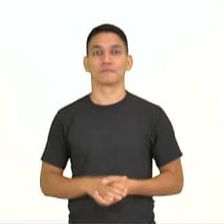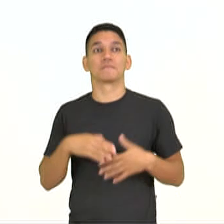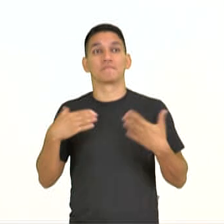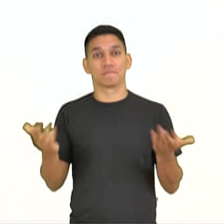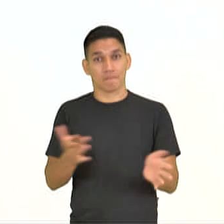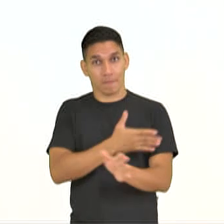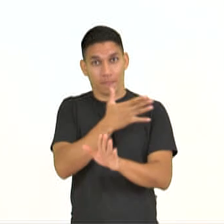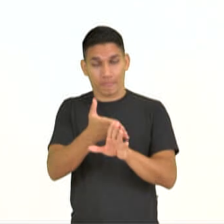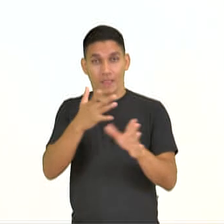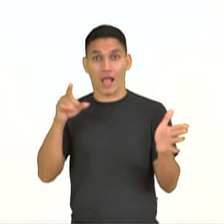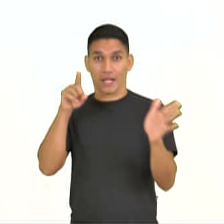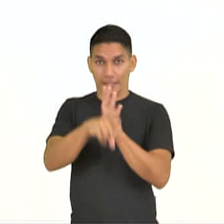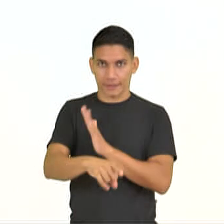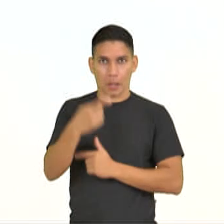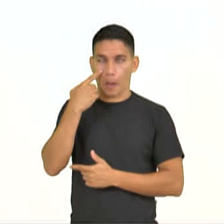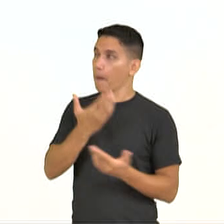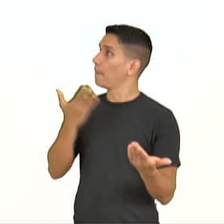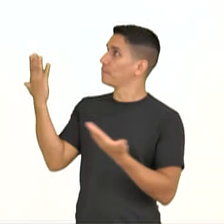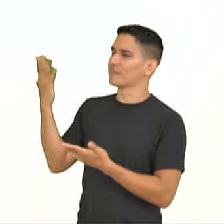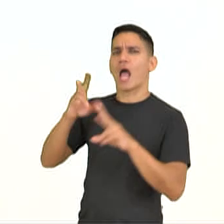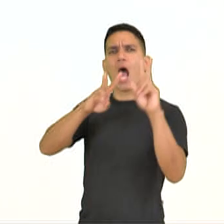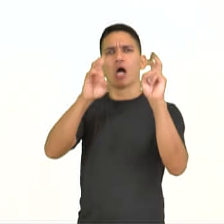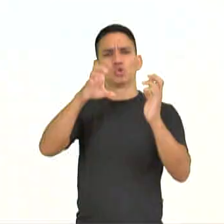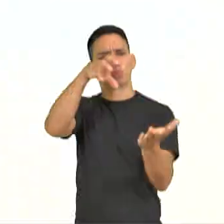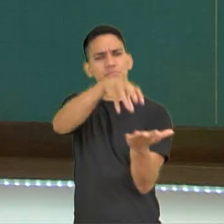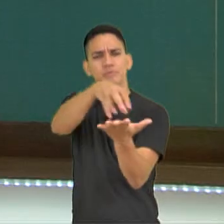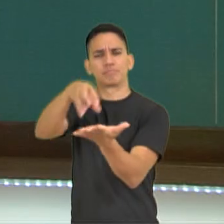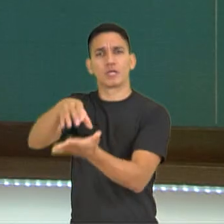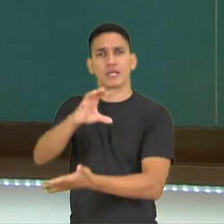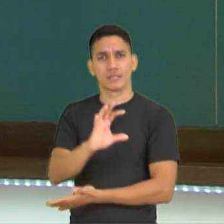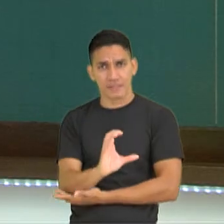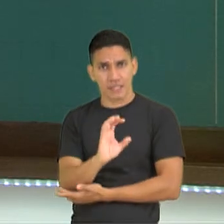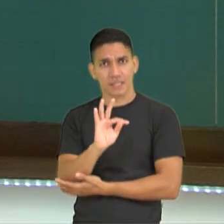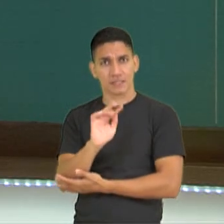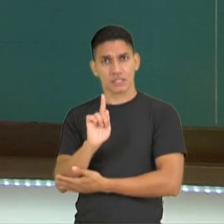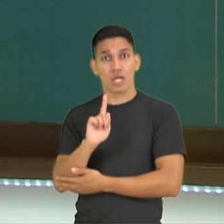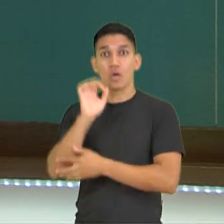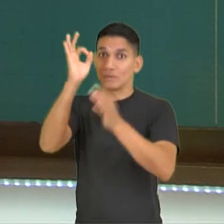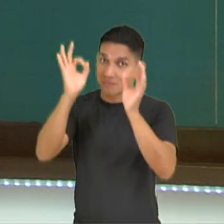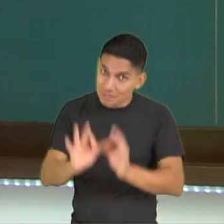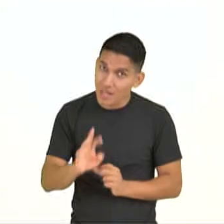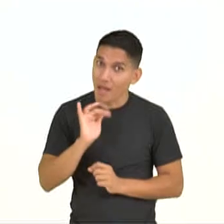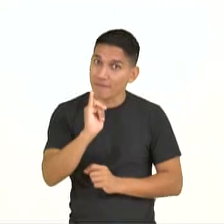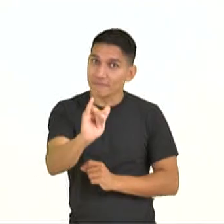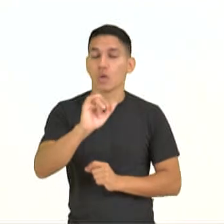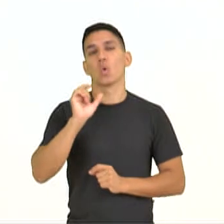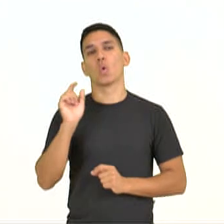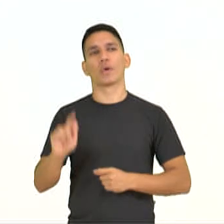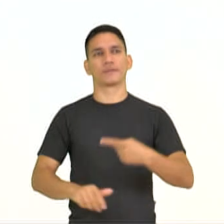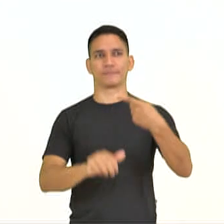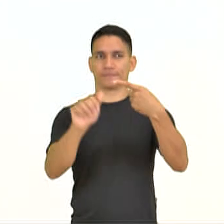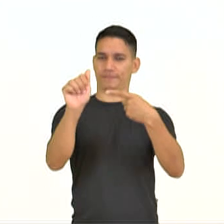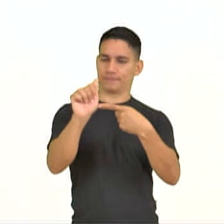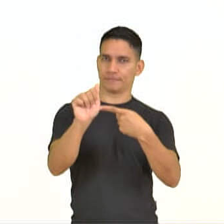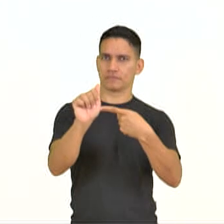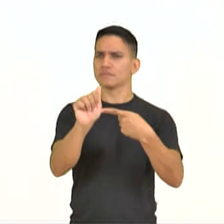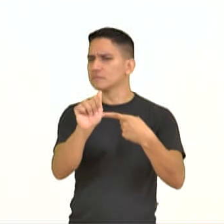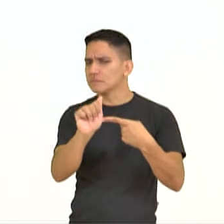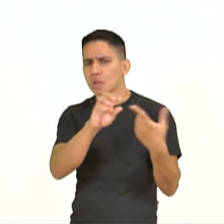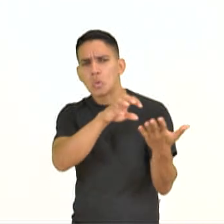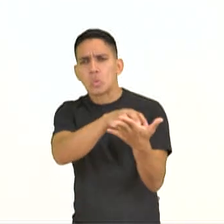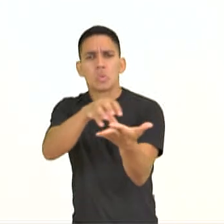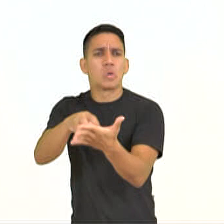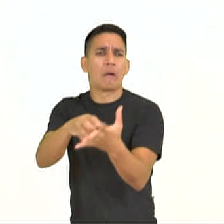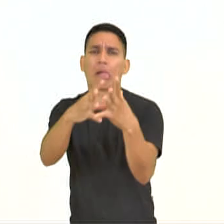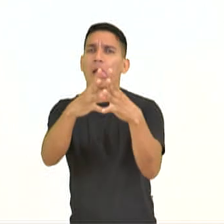Vamos ao quiz? Sobre os CTGs, é correto afirmar que A. Perderam espaço ao longo